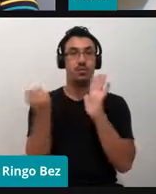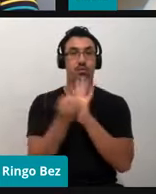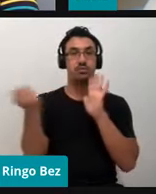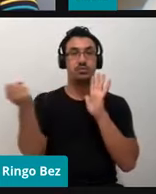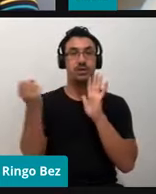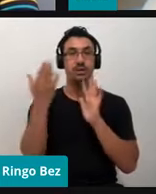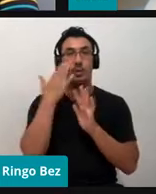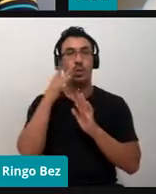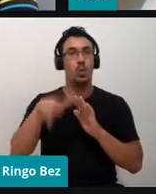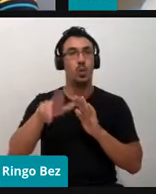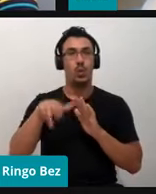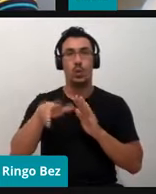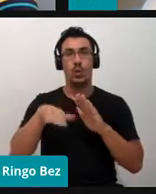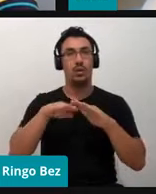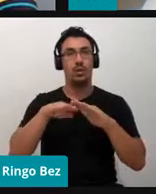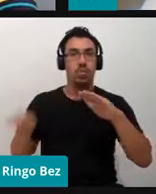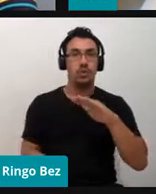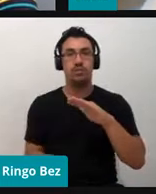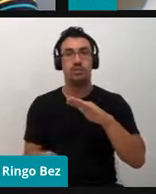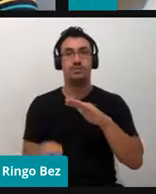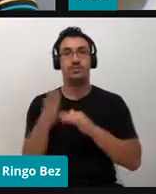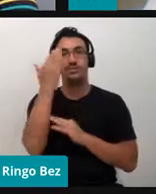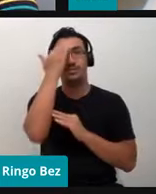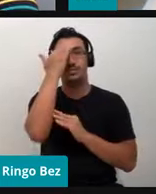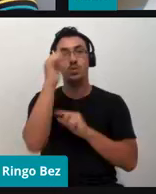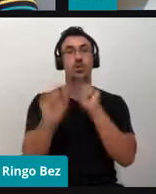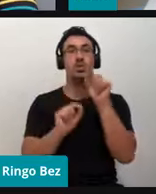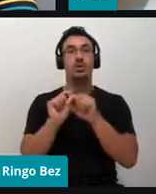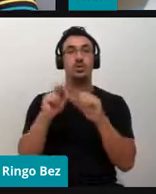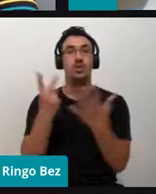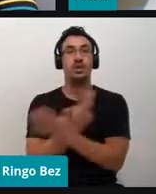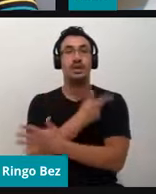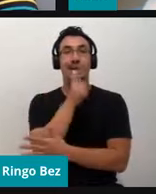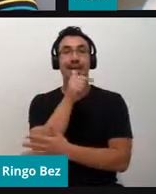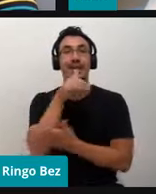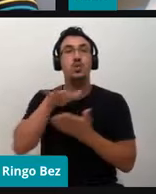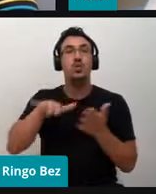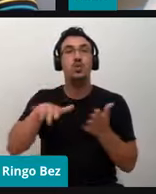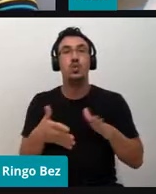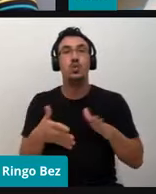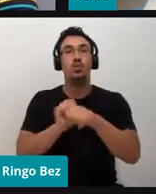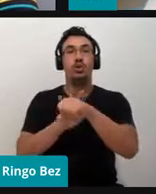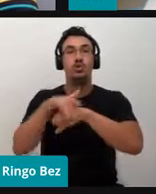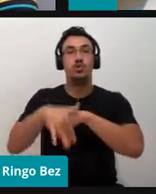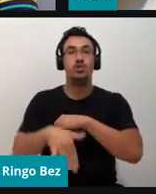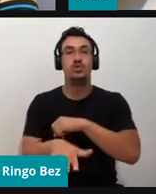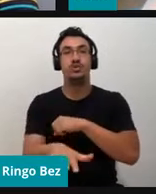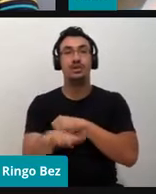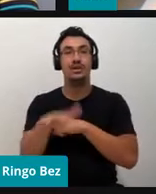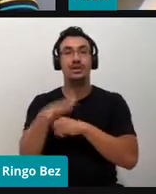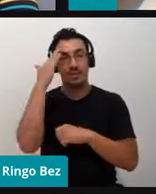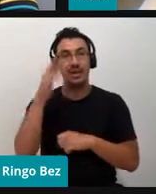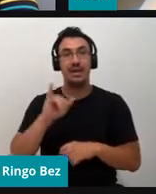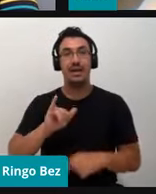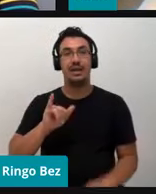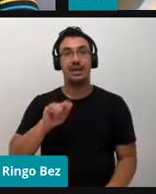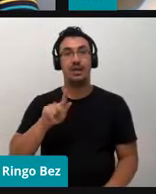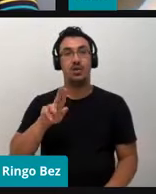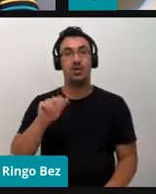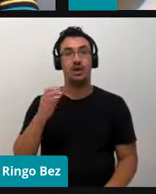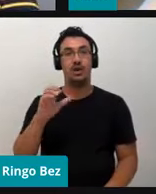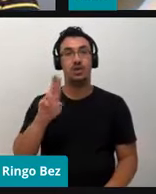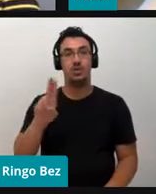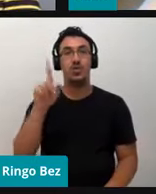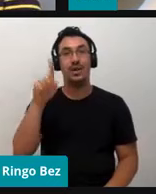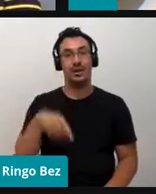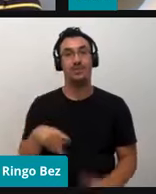esse nível. Acontece também que esse Rio Iguaçu, que é a maior bacia, que pega quase metade da área do nosso estado, que é a bacia do